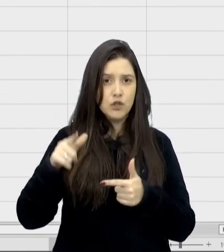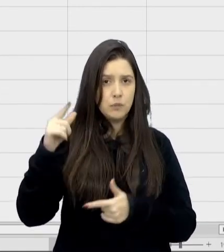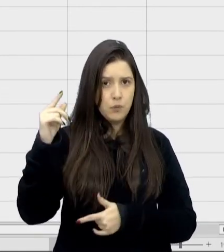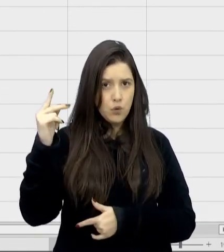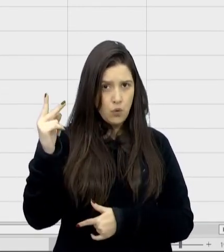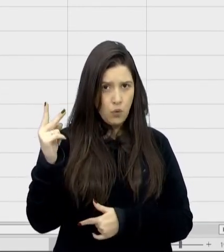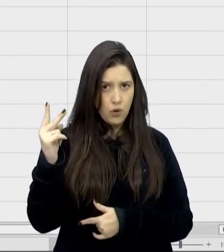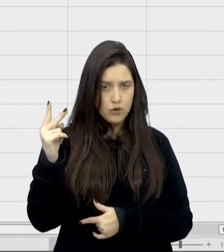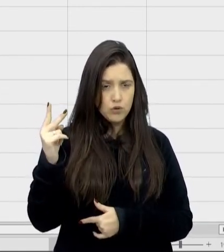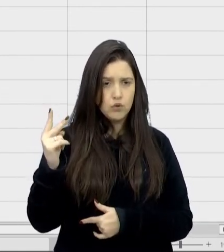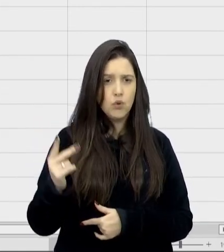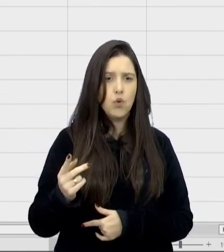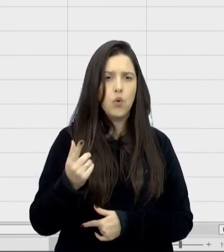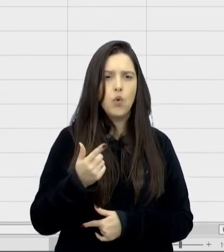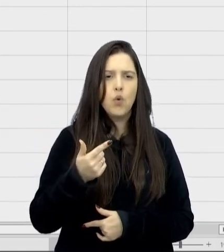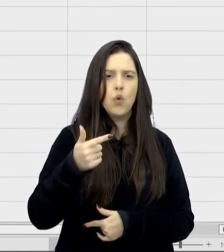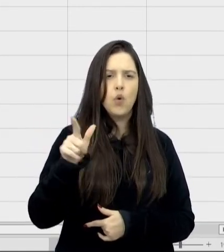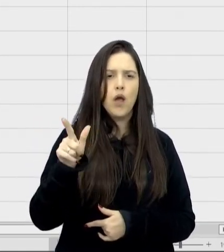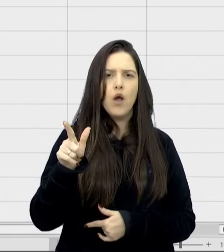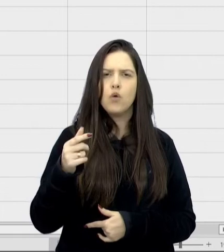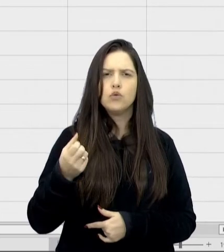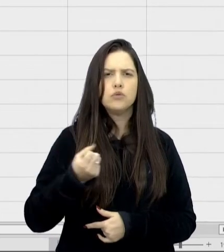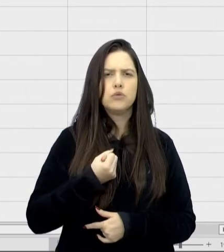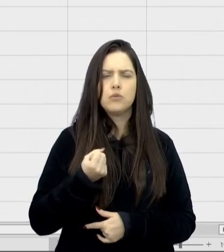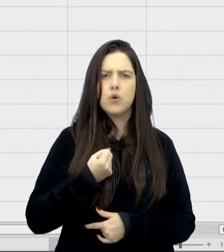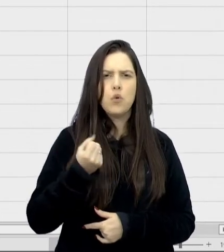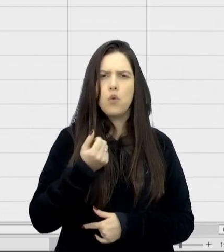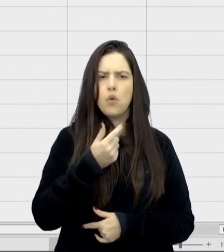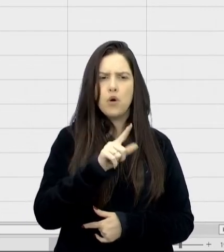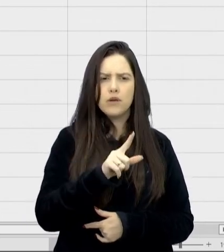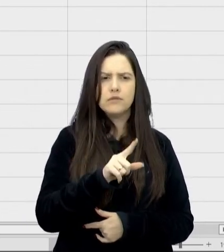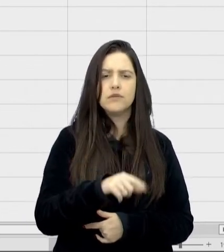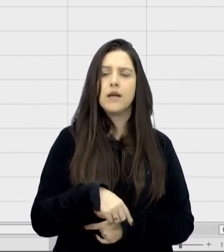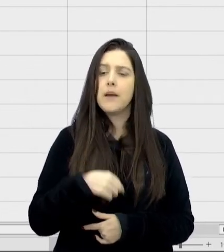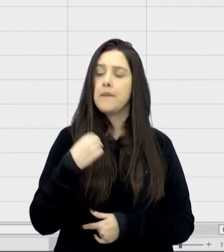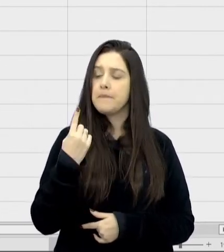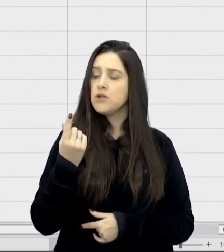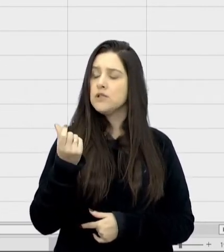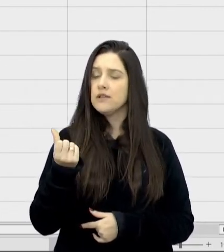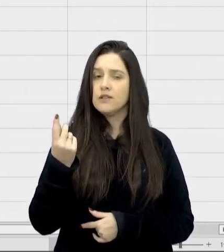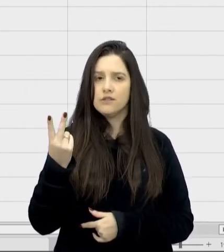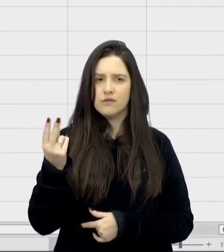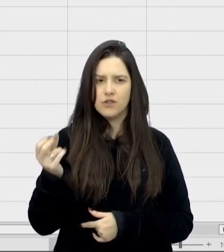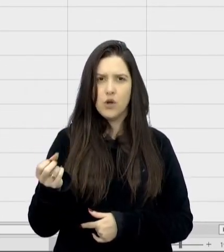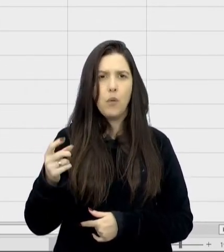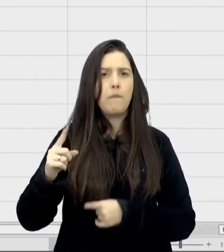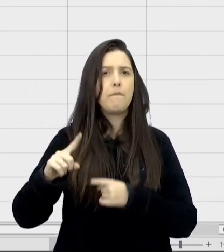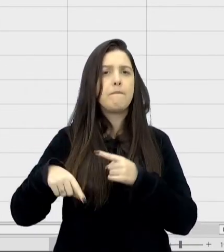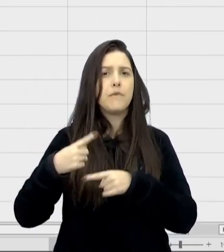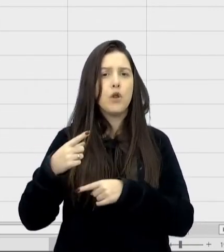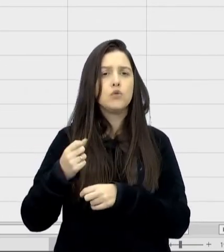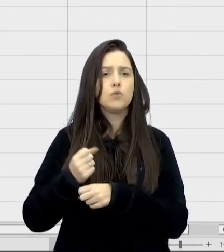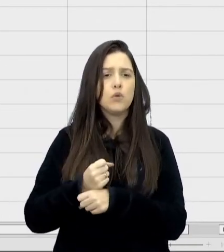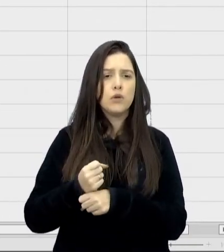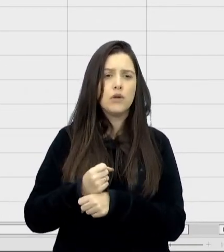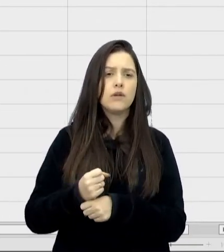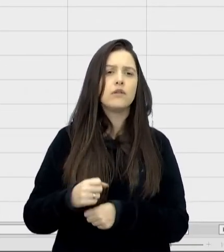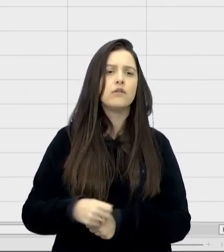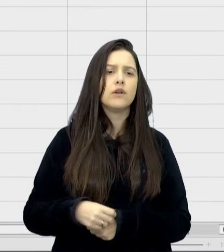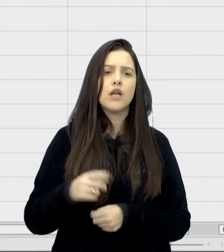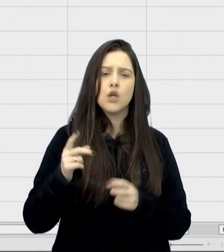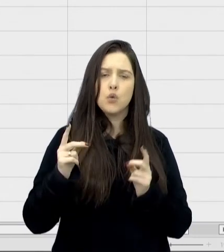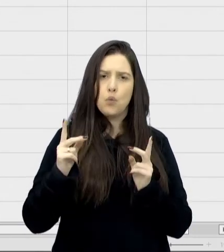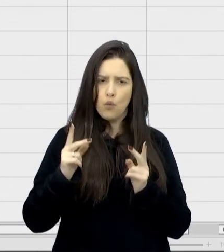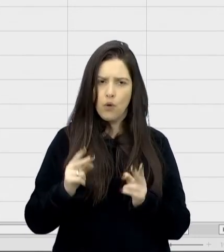No próximo ano, que é o dobro do anterior, né? A cada 1.620 anos. Então, o próximo ano vai ser como? Põe